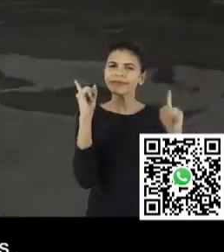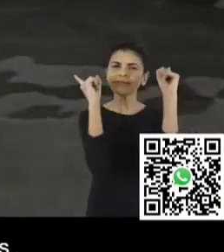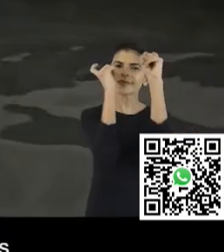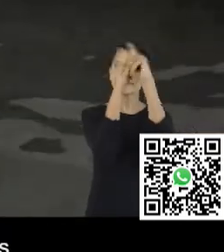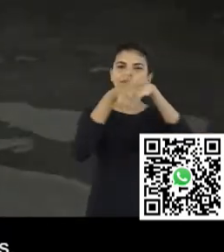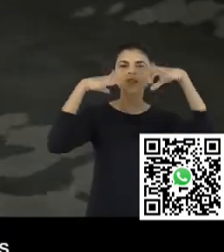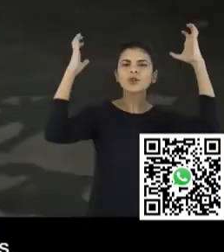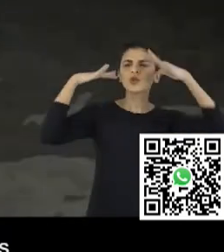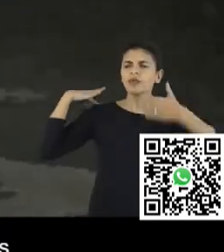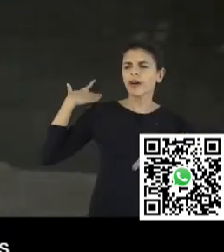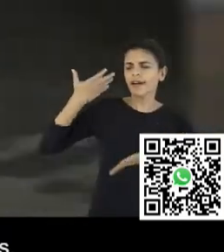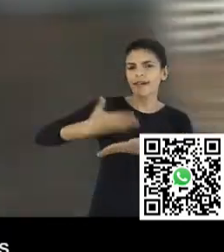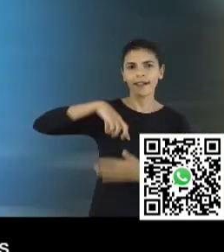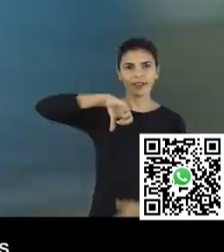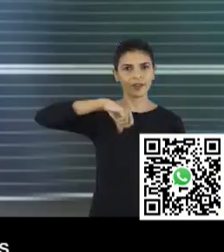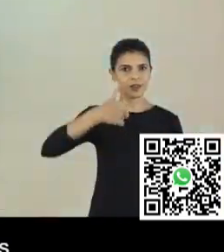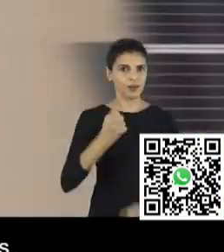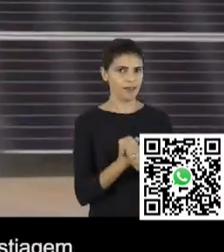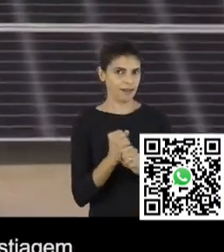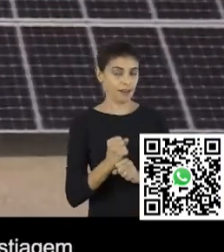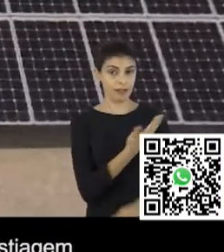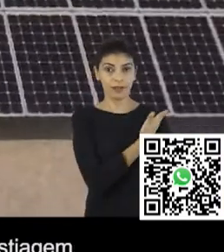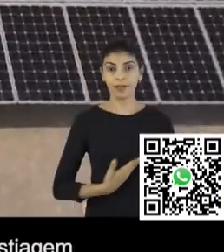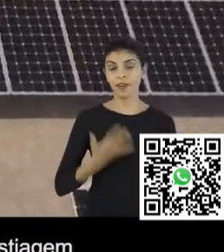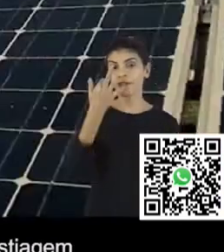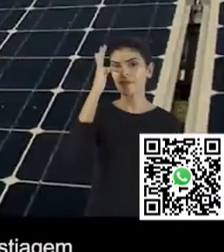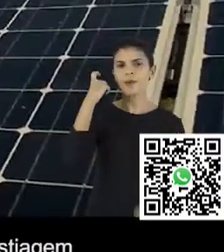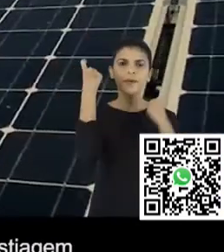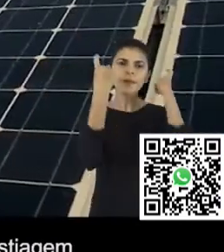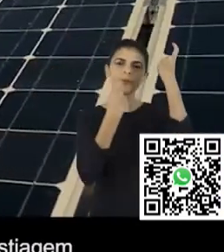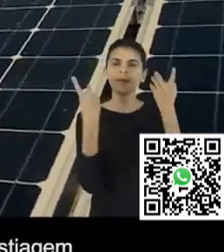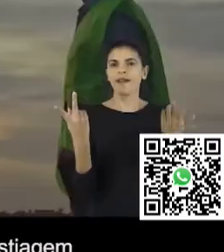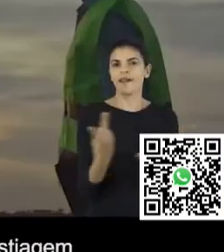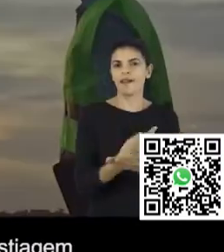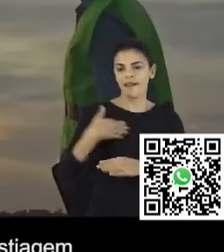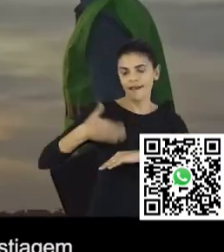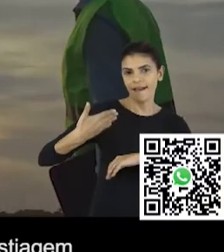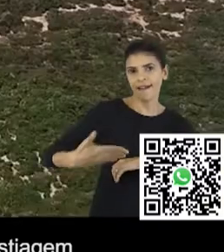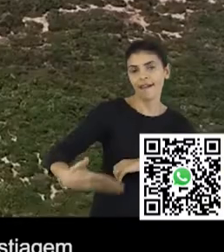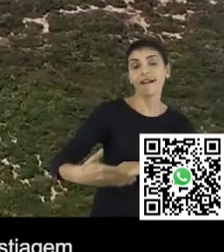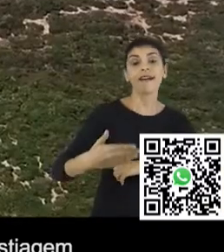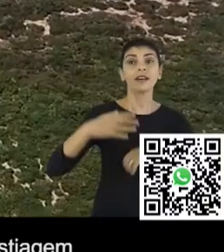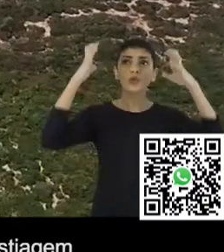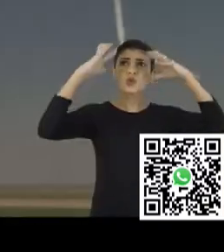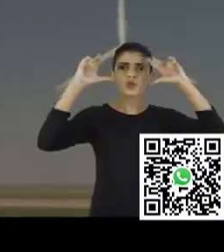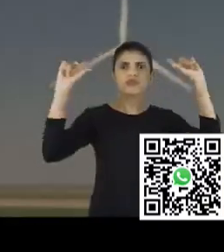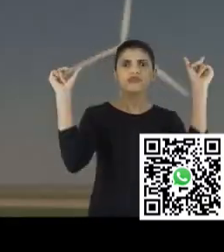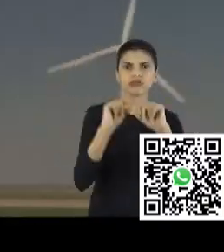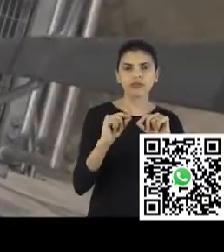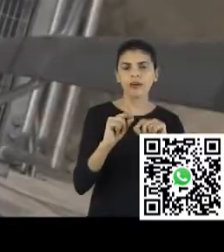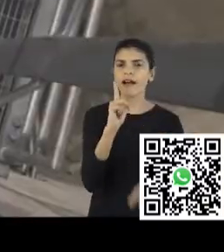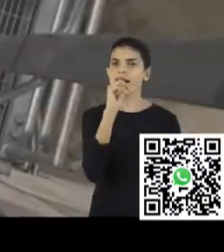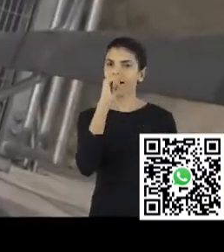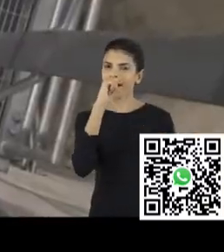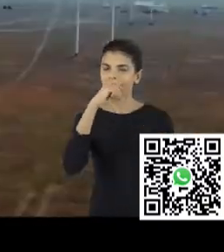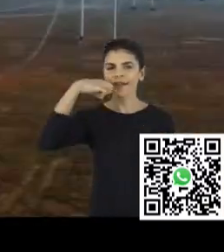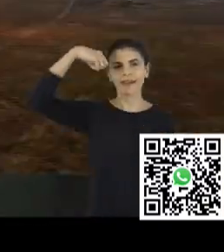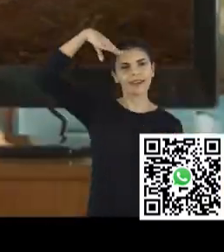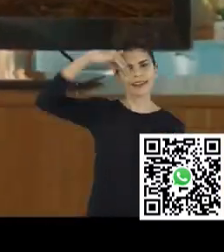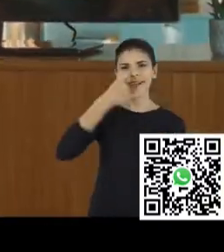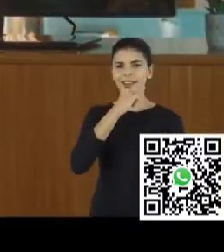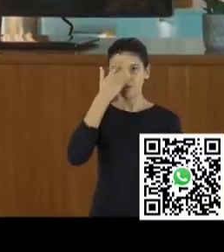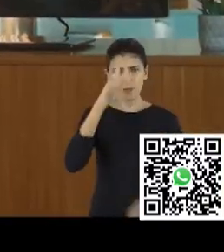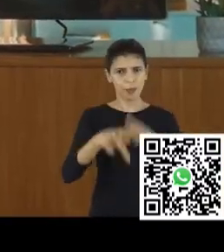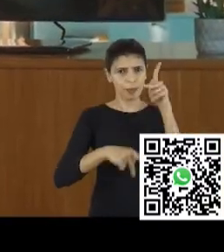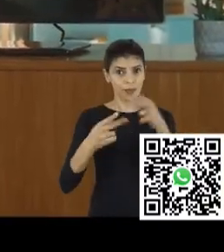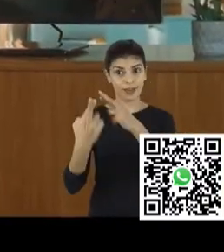de chuvas dos últimos 91 anos. O governo federal trabalha para minimizar as consequências da estiagem e evitar a falta de água e energia